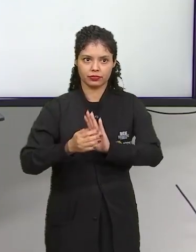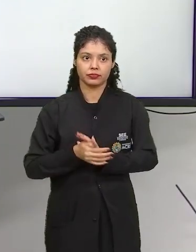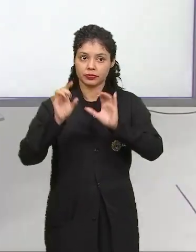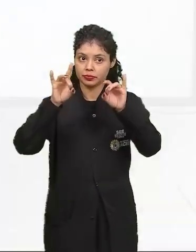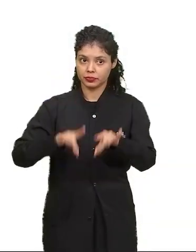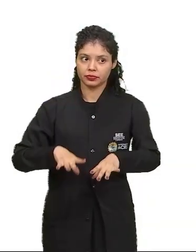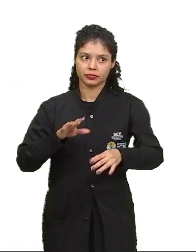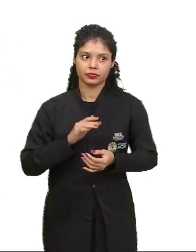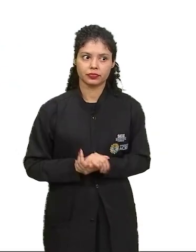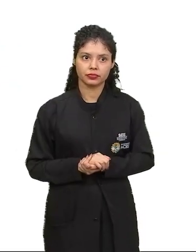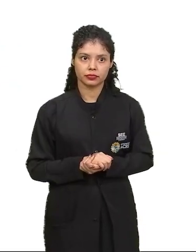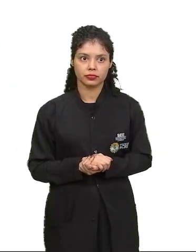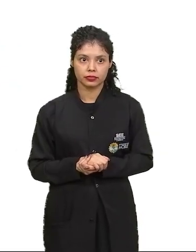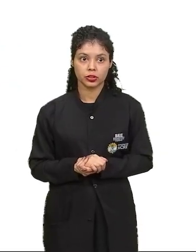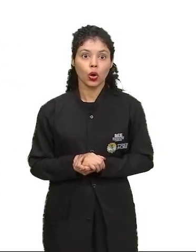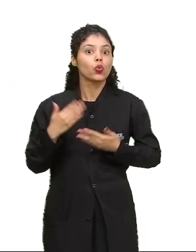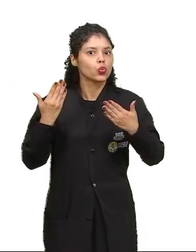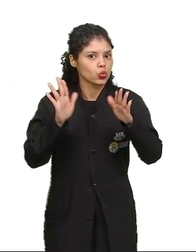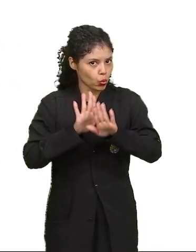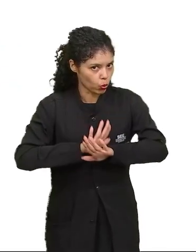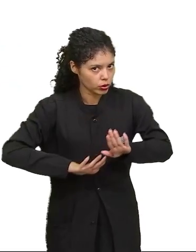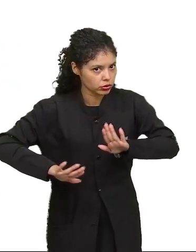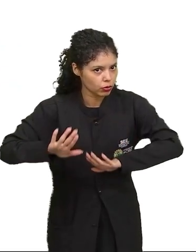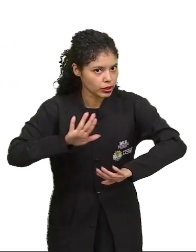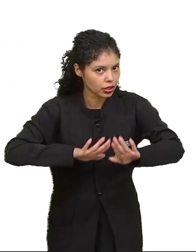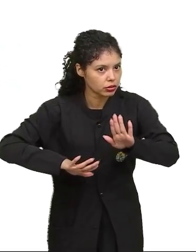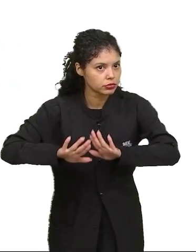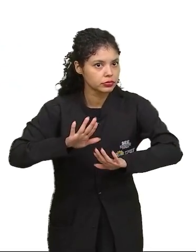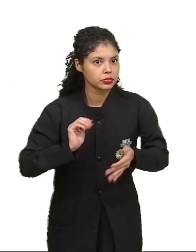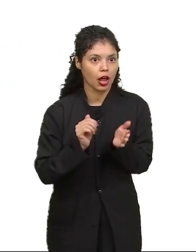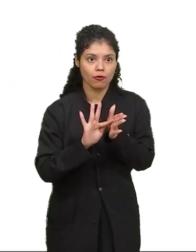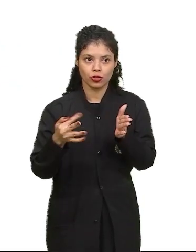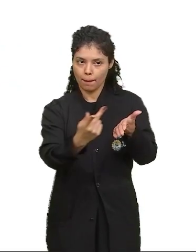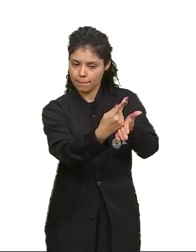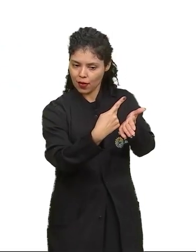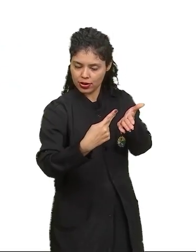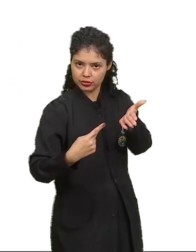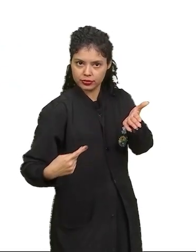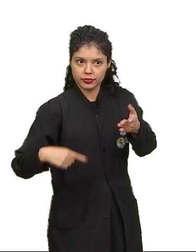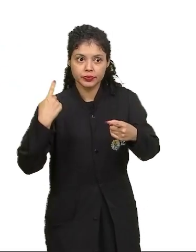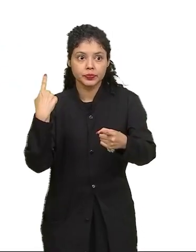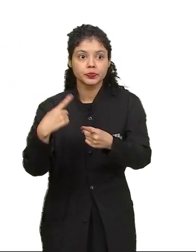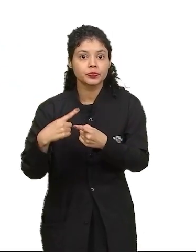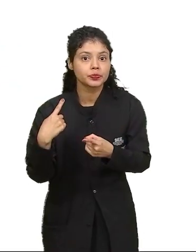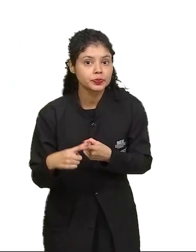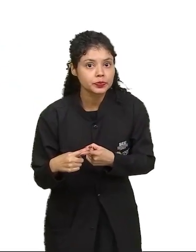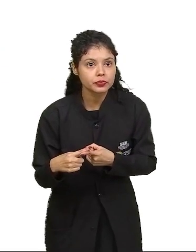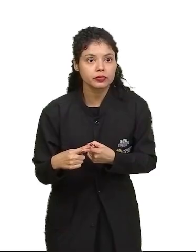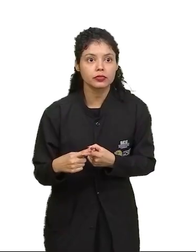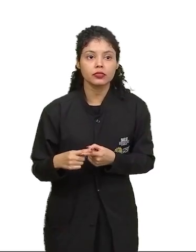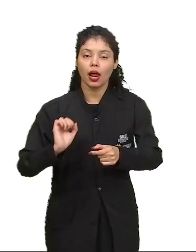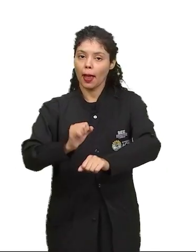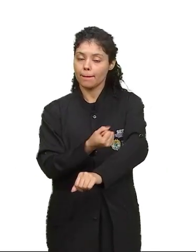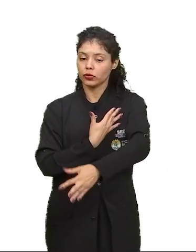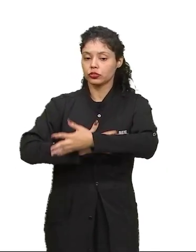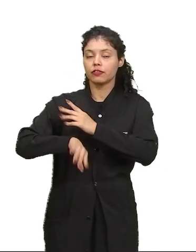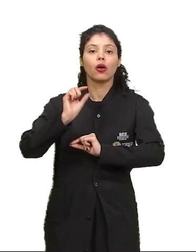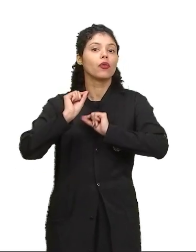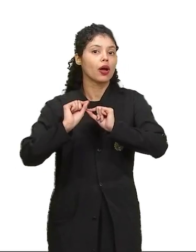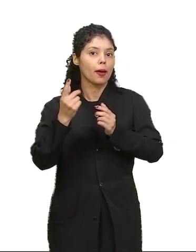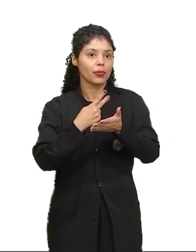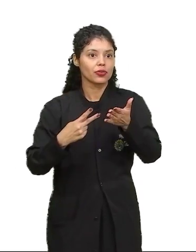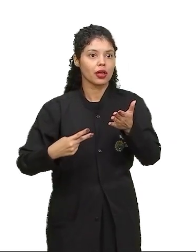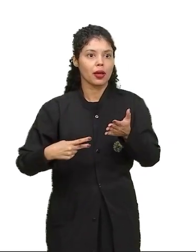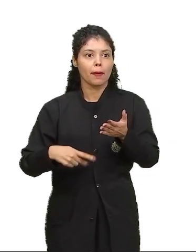por último, e aí toma muito cuidado, função poética. Por quê? A função emotiva e a função poética vão